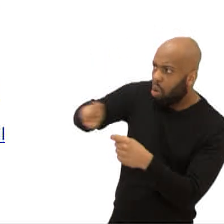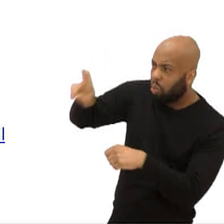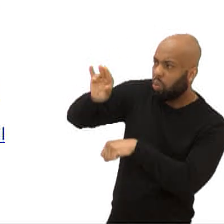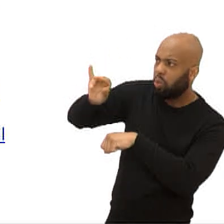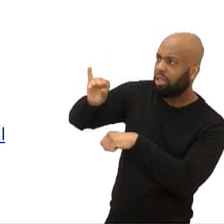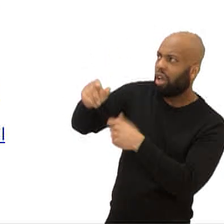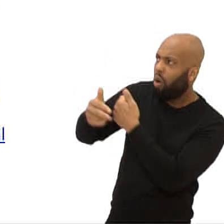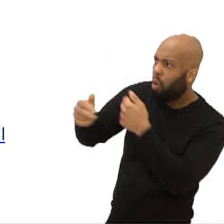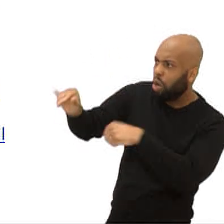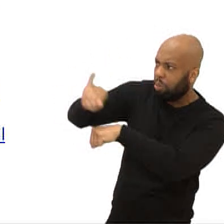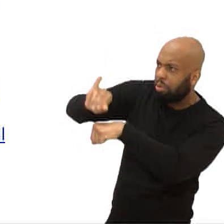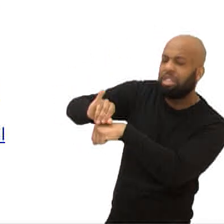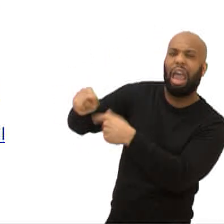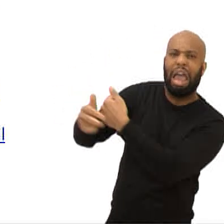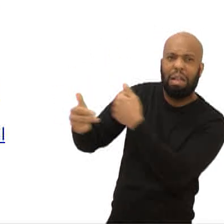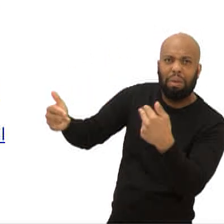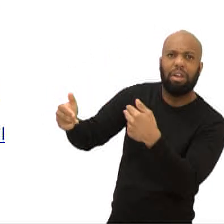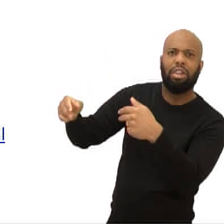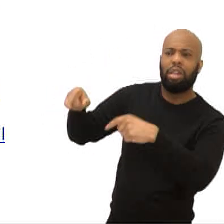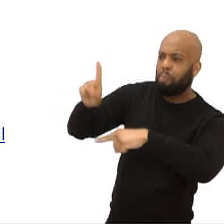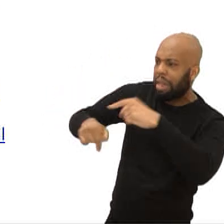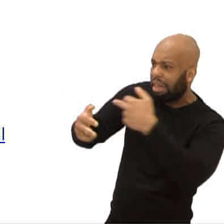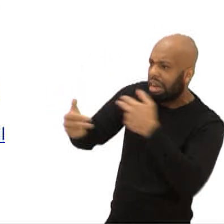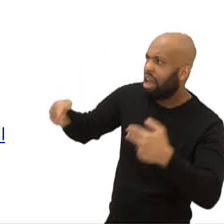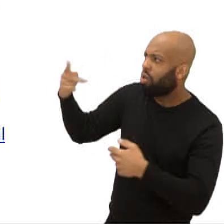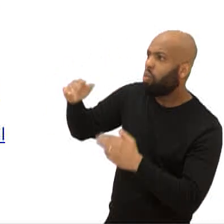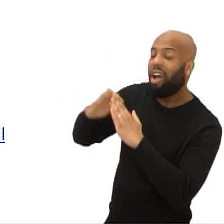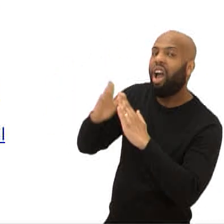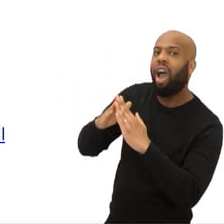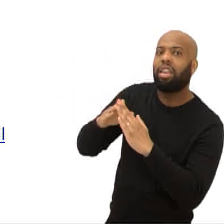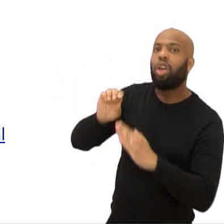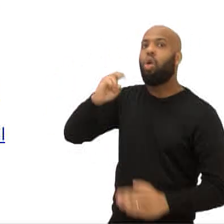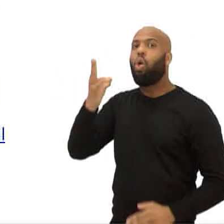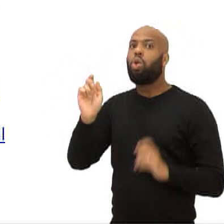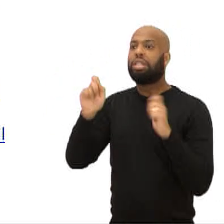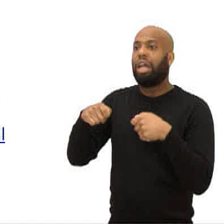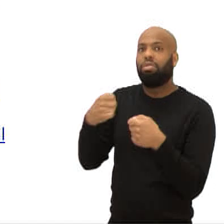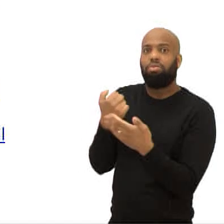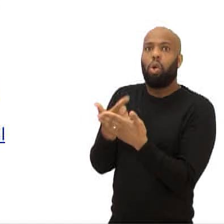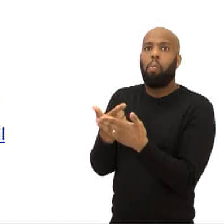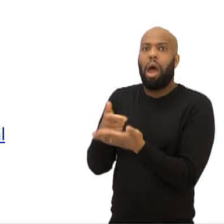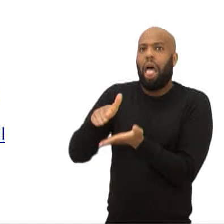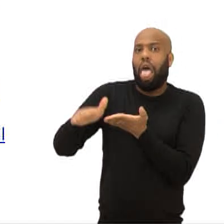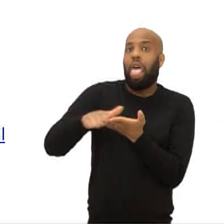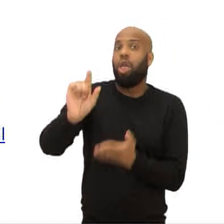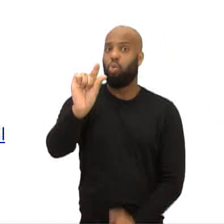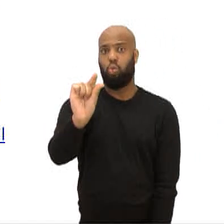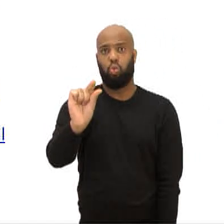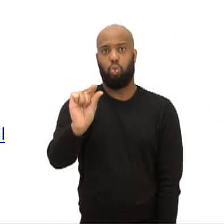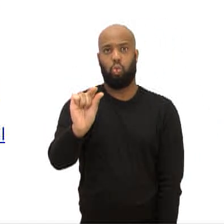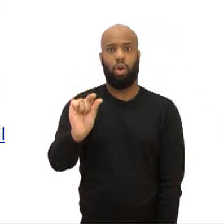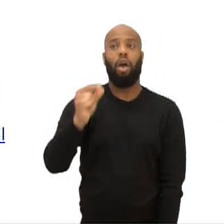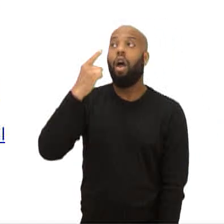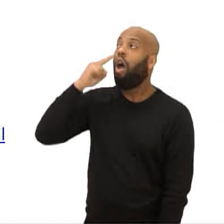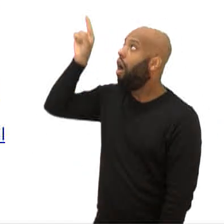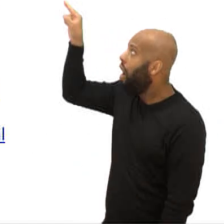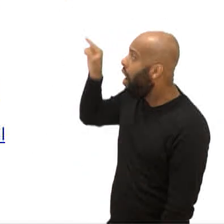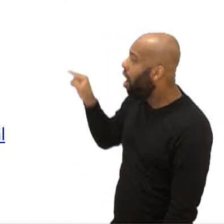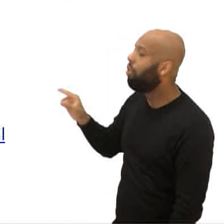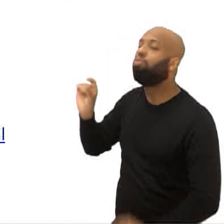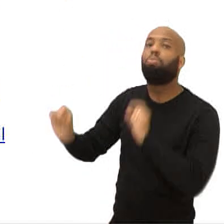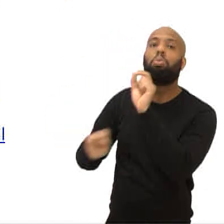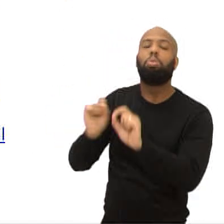de material da escola, ou o que você tem em casa, ou que você consiga comprar com um custo bem baixinho, né? Dá uma